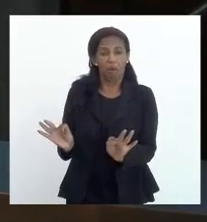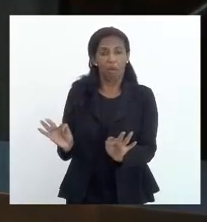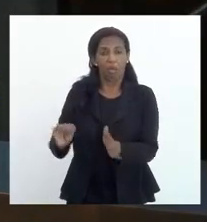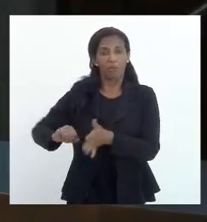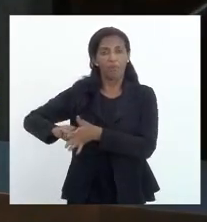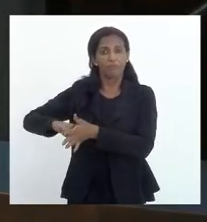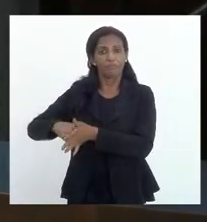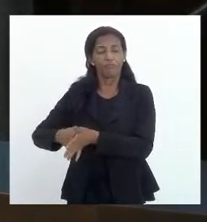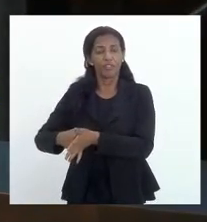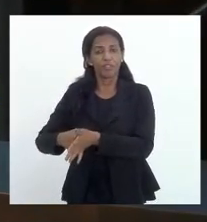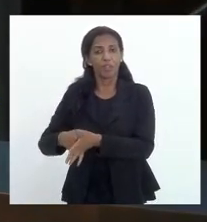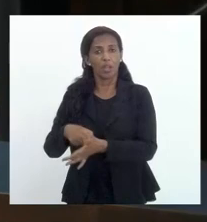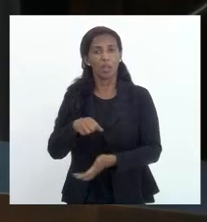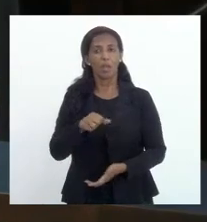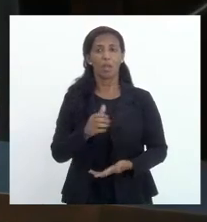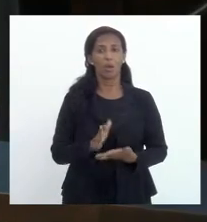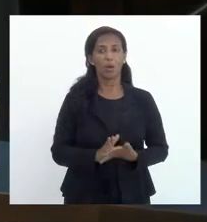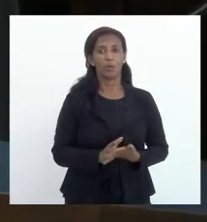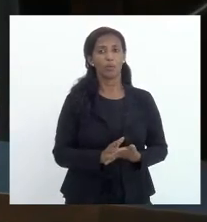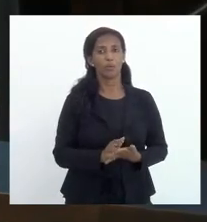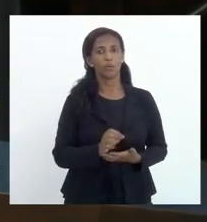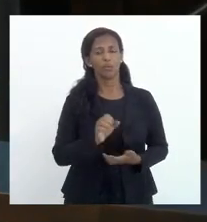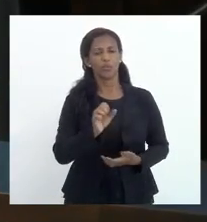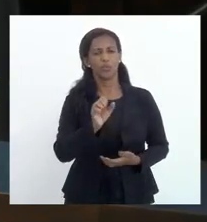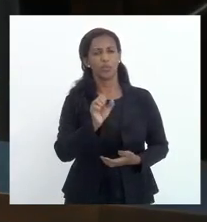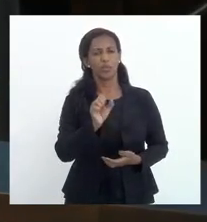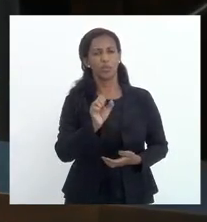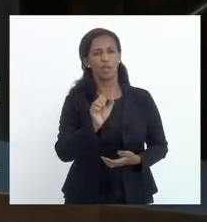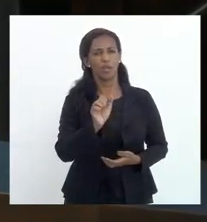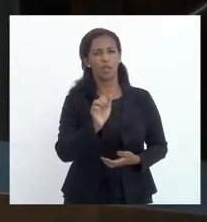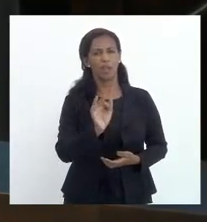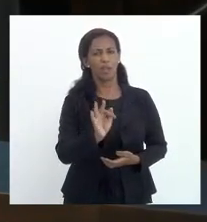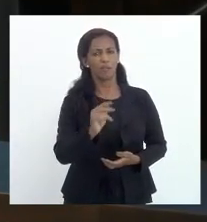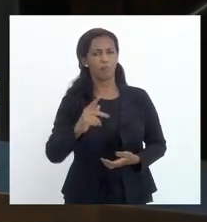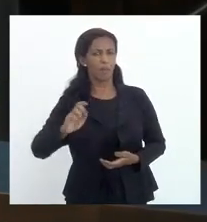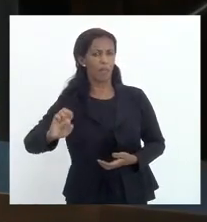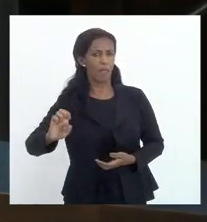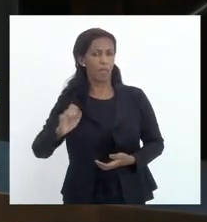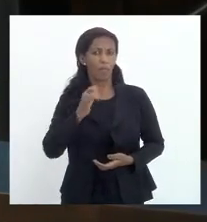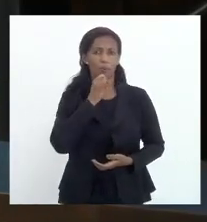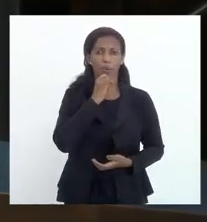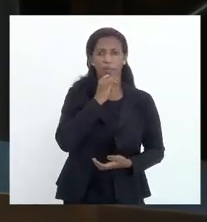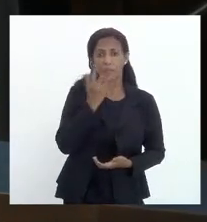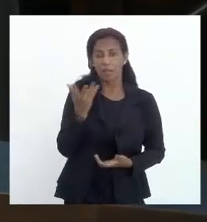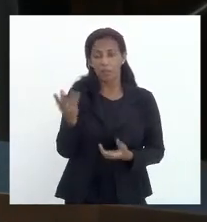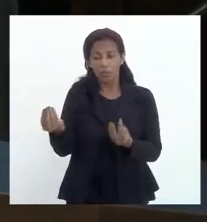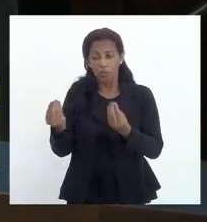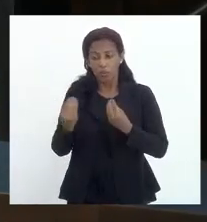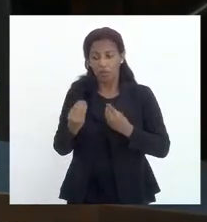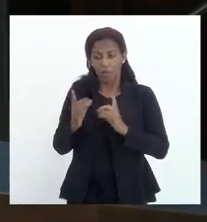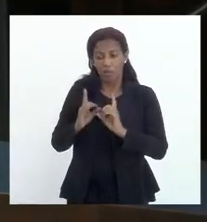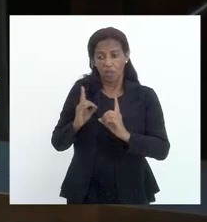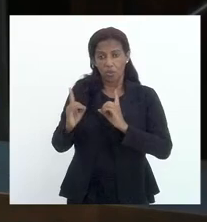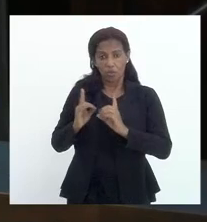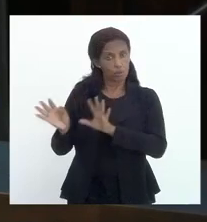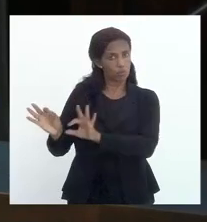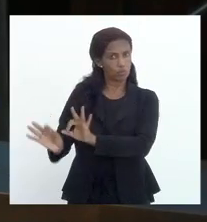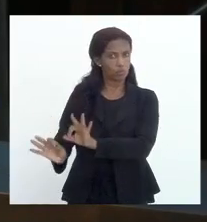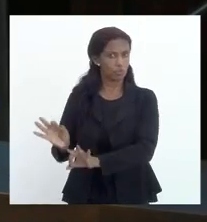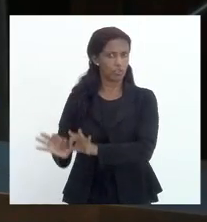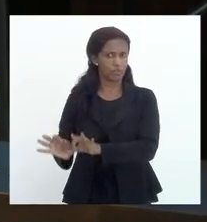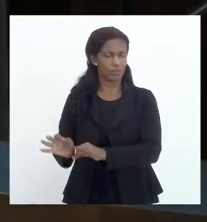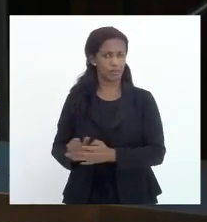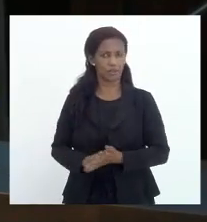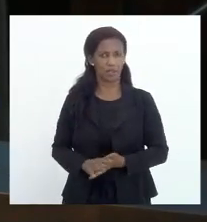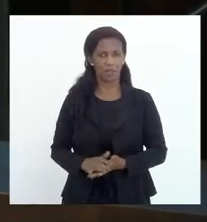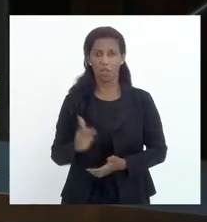os repasses de FPE, por exemplo, automaticamente. Só nos restará uma discussão judicial.